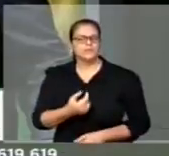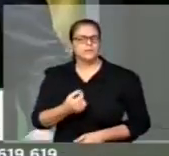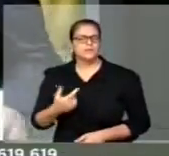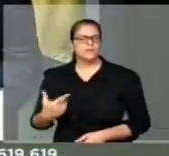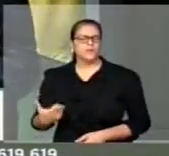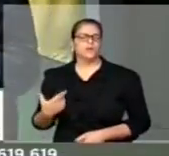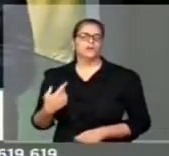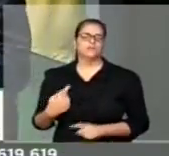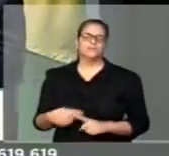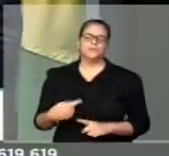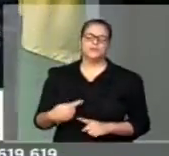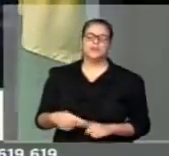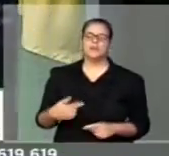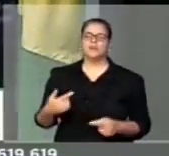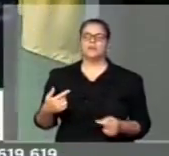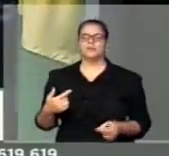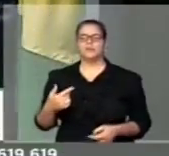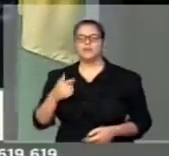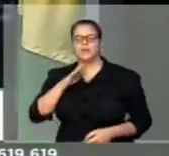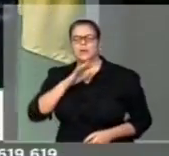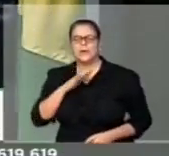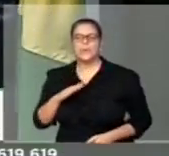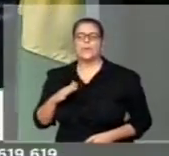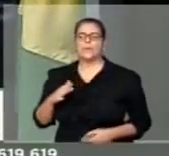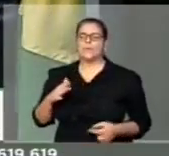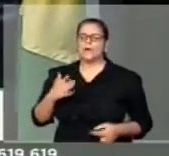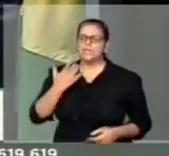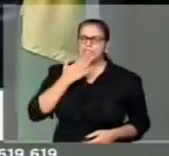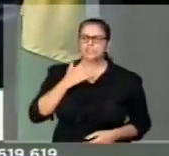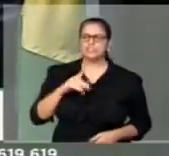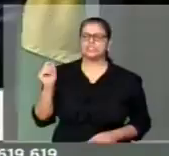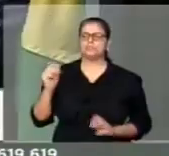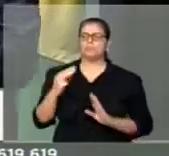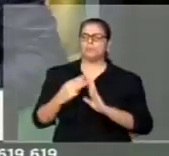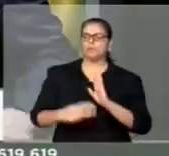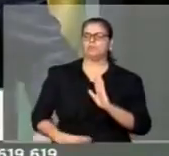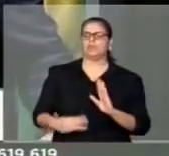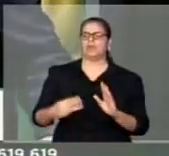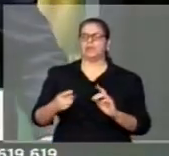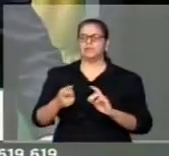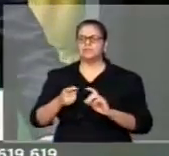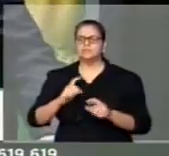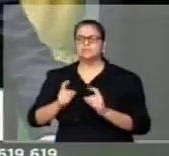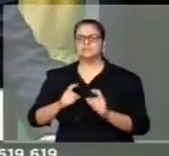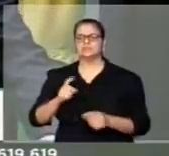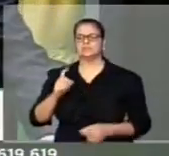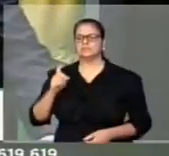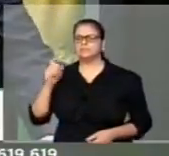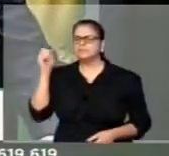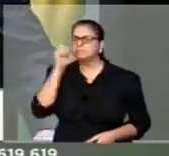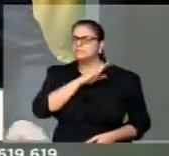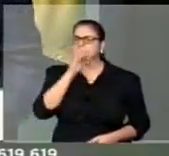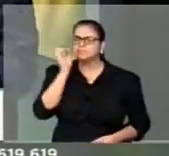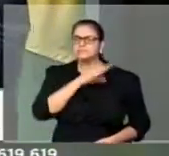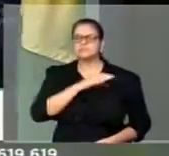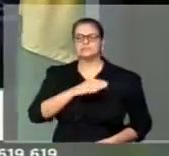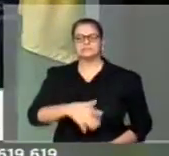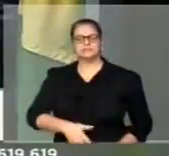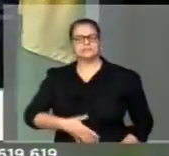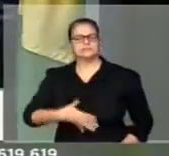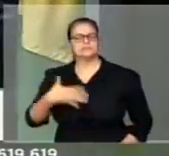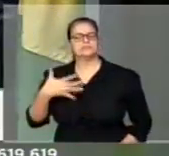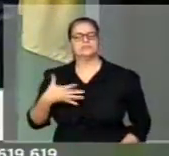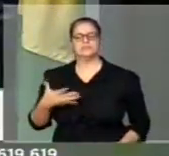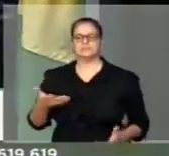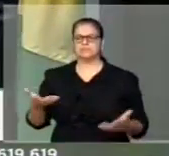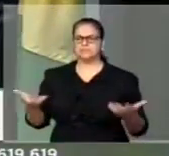que questionava exatamente esse modelo arrogante, prepotente, esse modelo em que buscava a